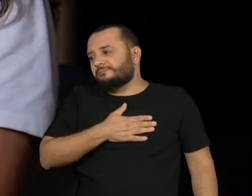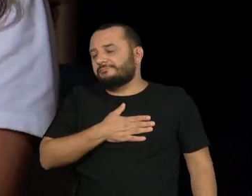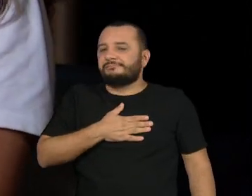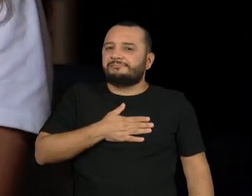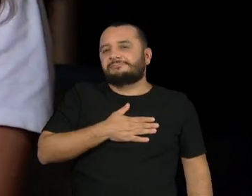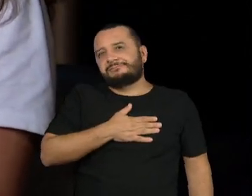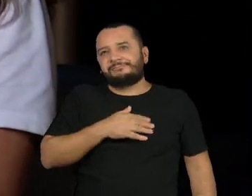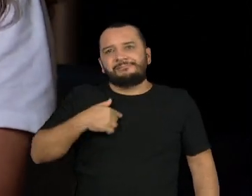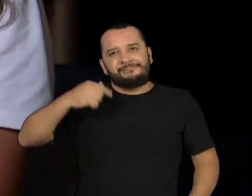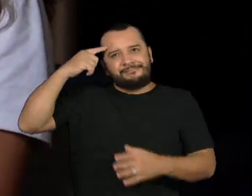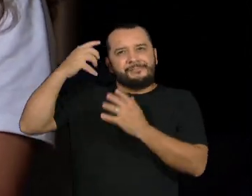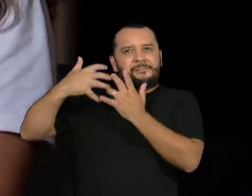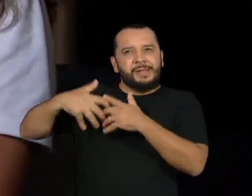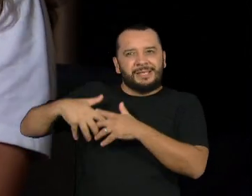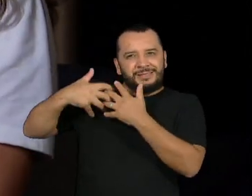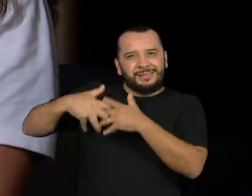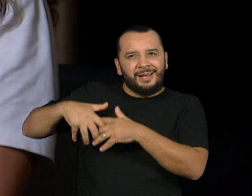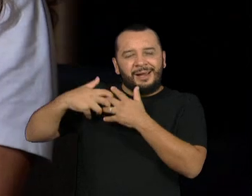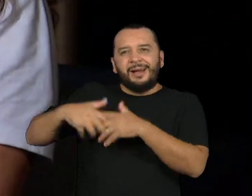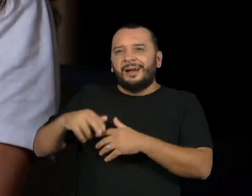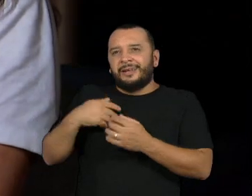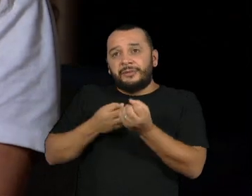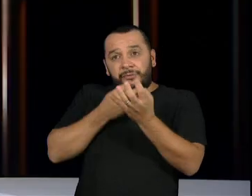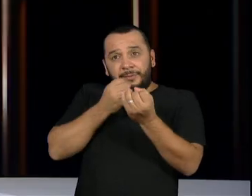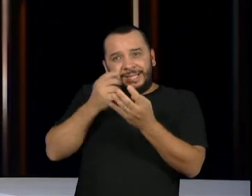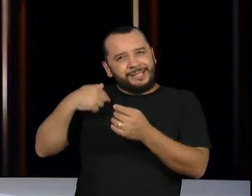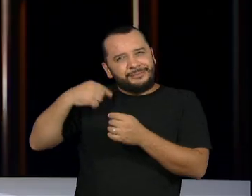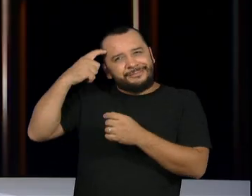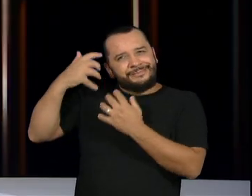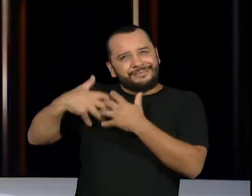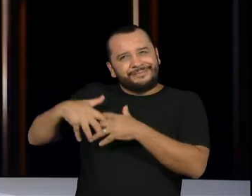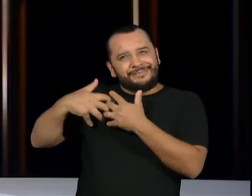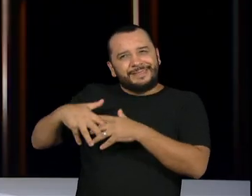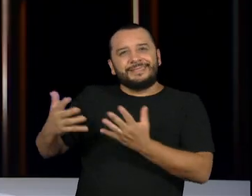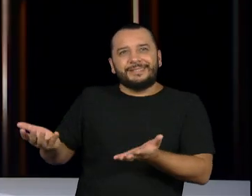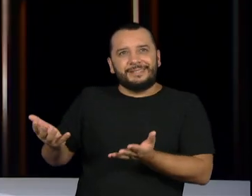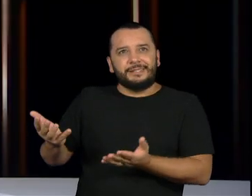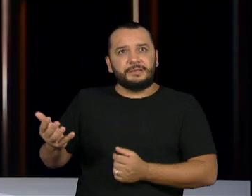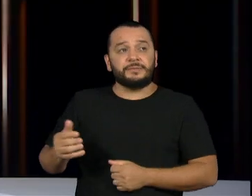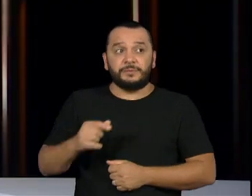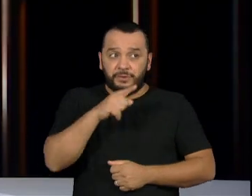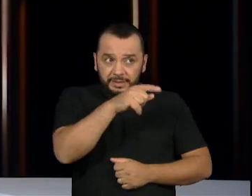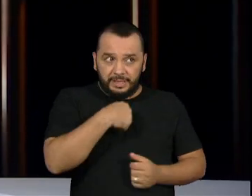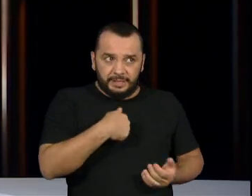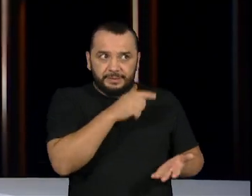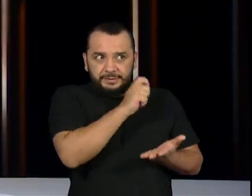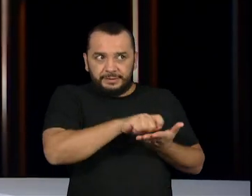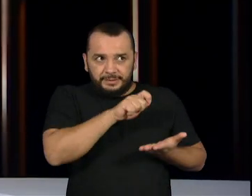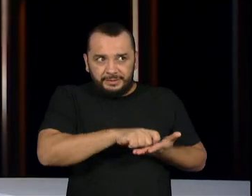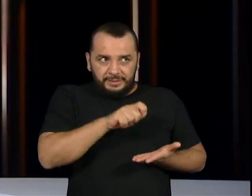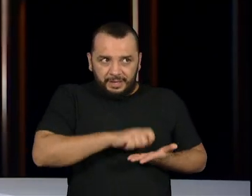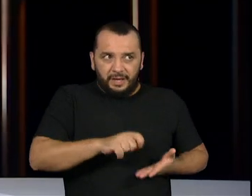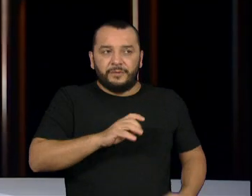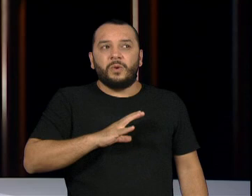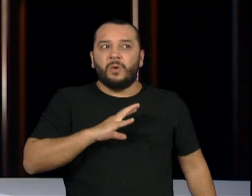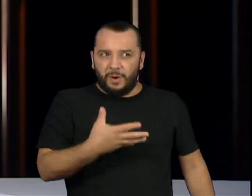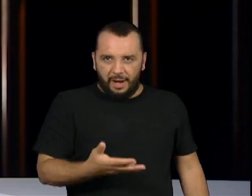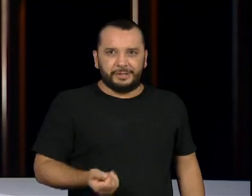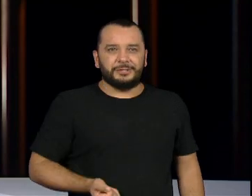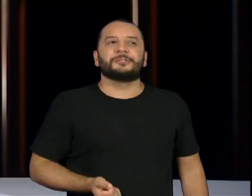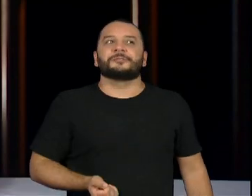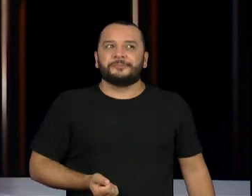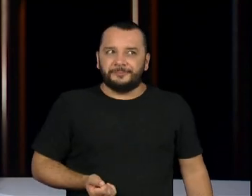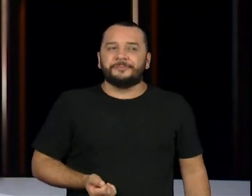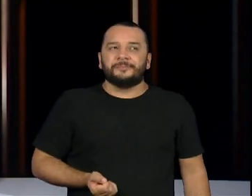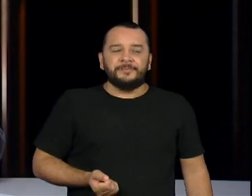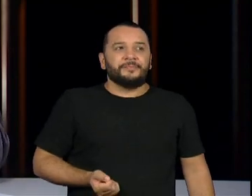de pensar, assim, processar as coisas que eu vivo. E você escreve, assim, com muita coragem. Você põe